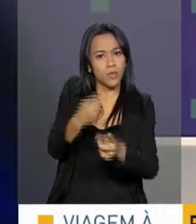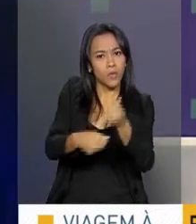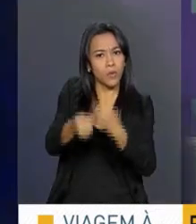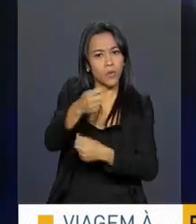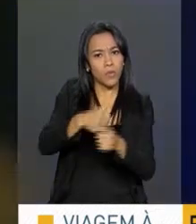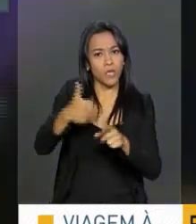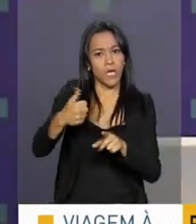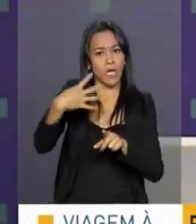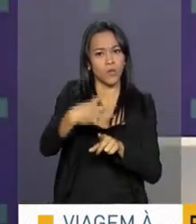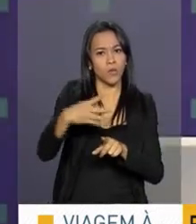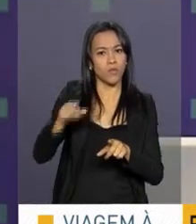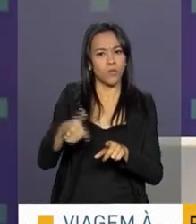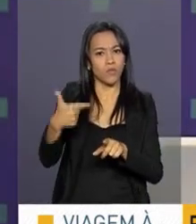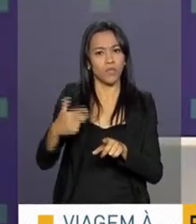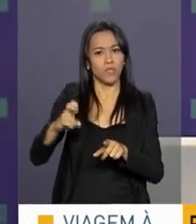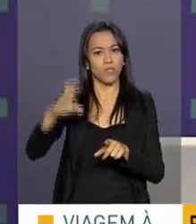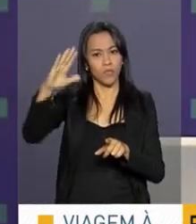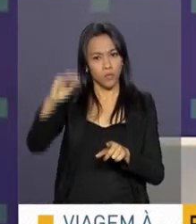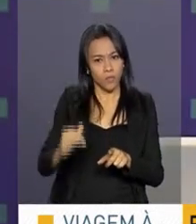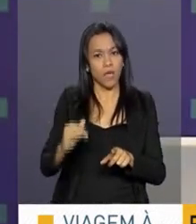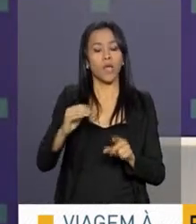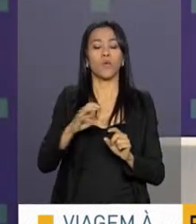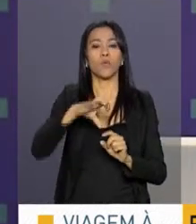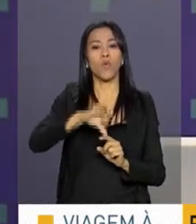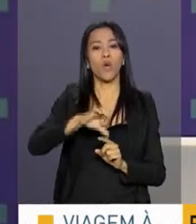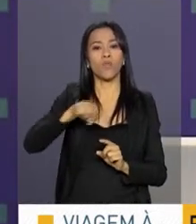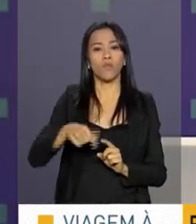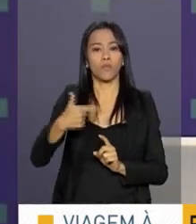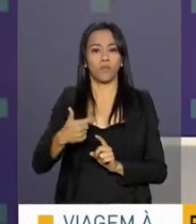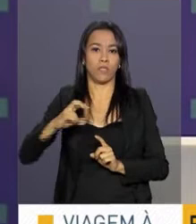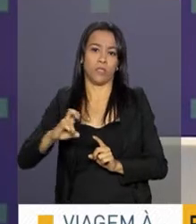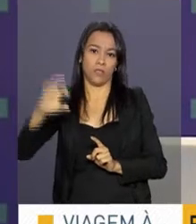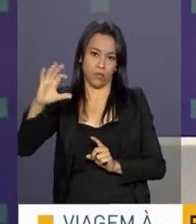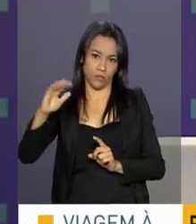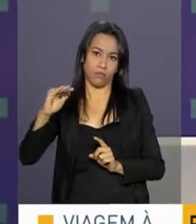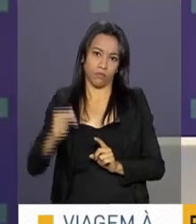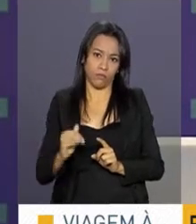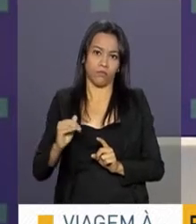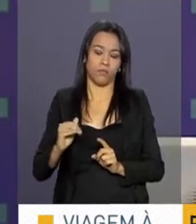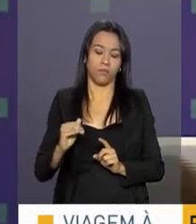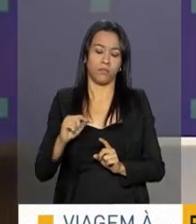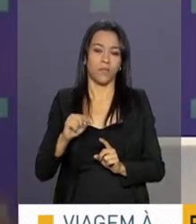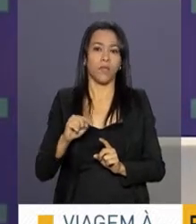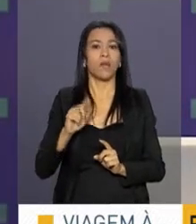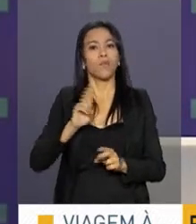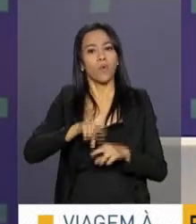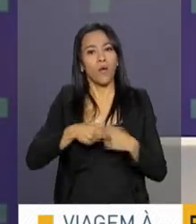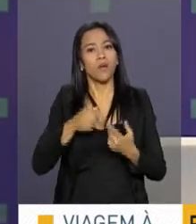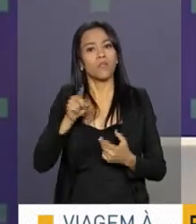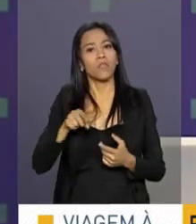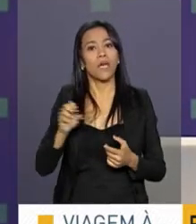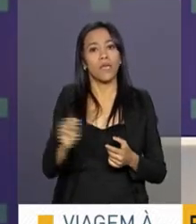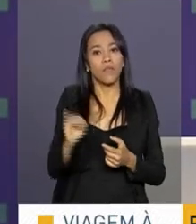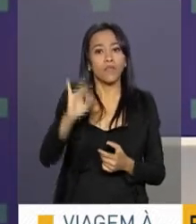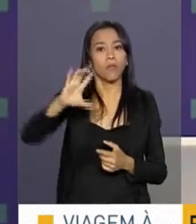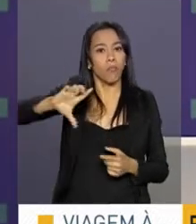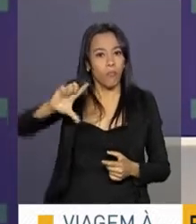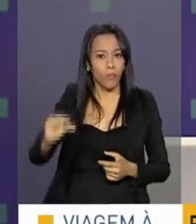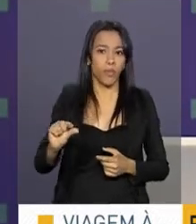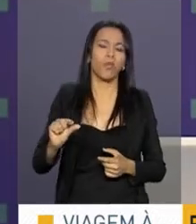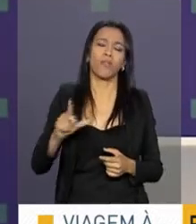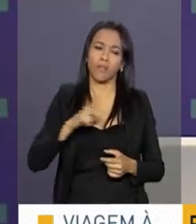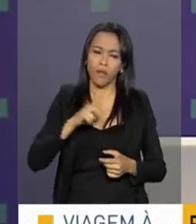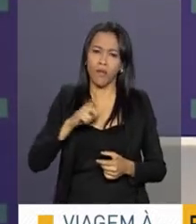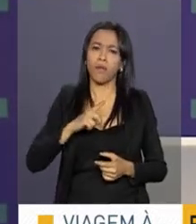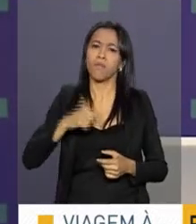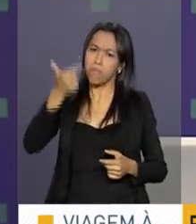de 14,25 para 9,25, e há ainda, em virtude da baixa inflação, há ainda muito espaço